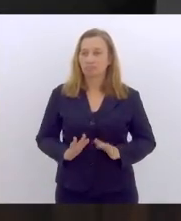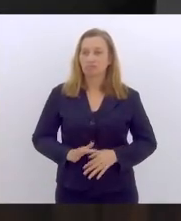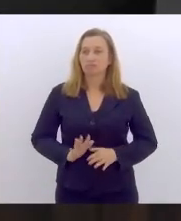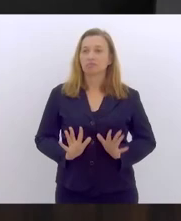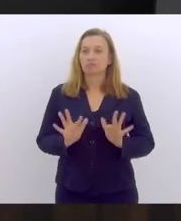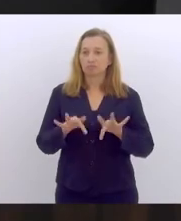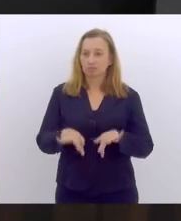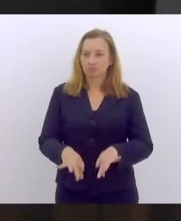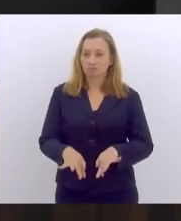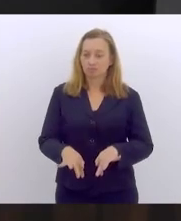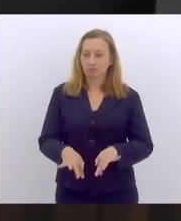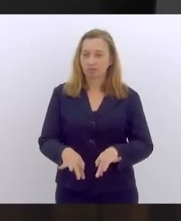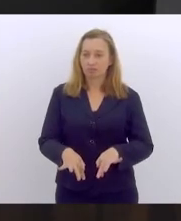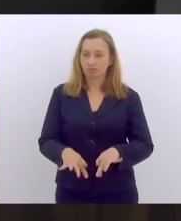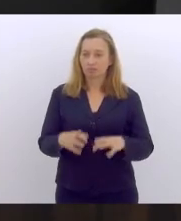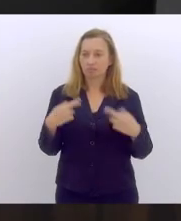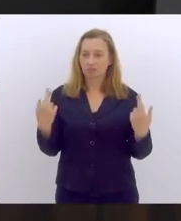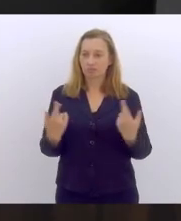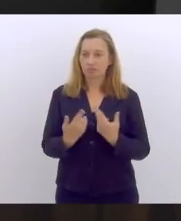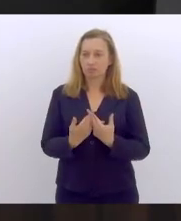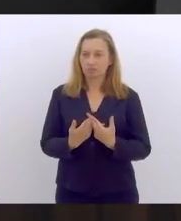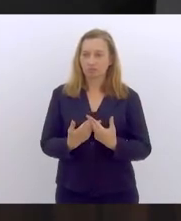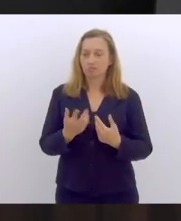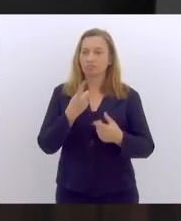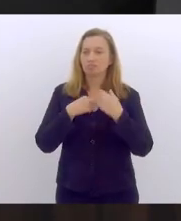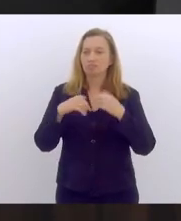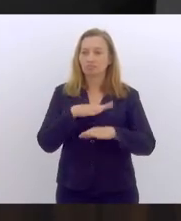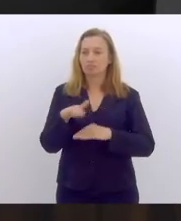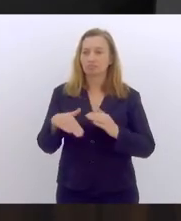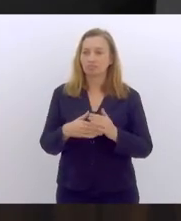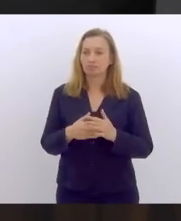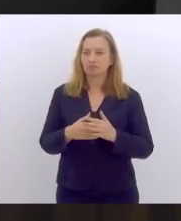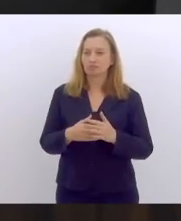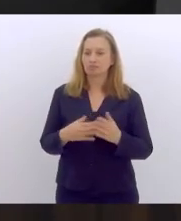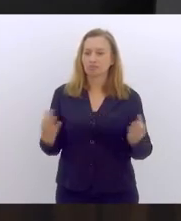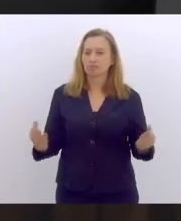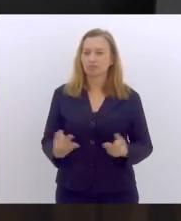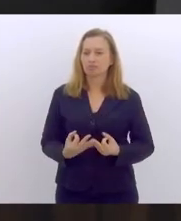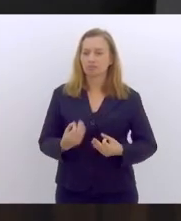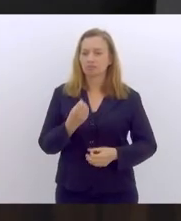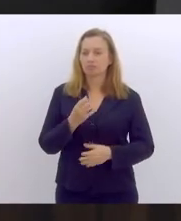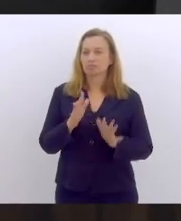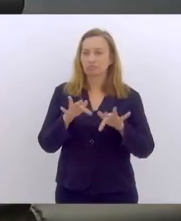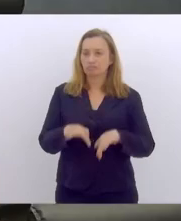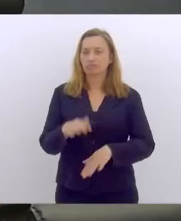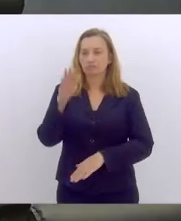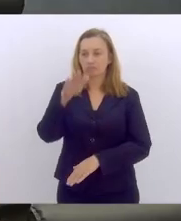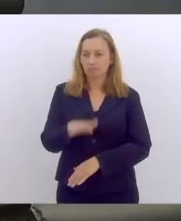declara encerrada a presente sessão, desejando a todos um ótimo final de tarde.